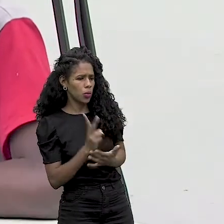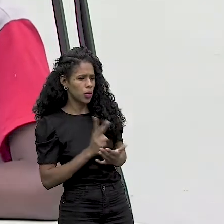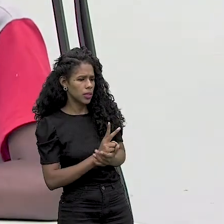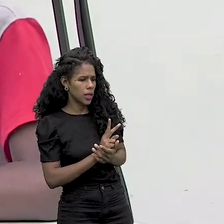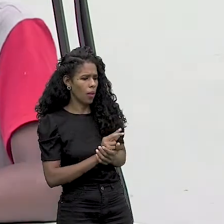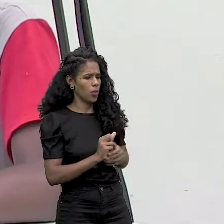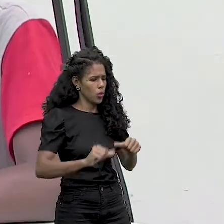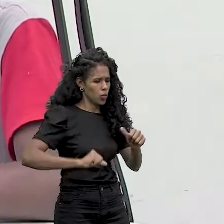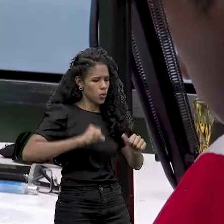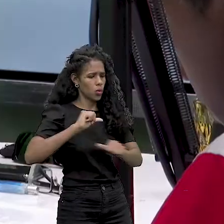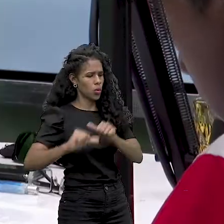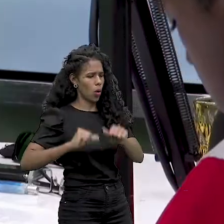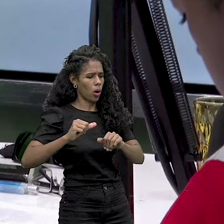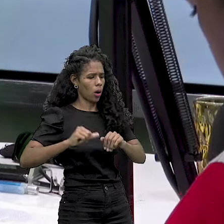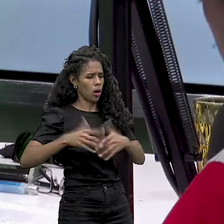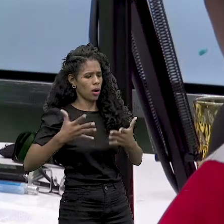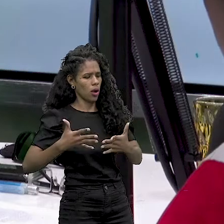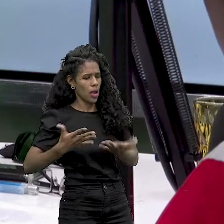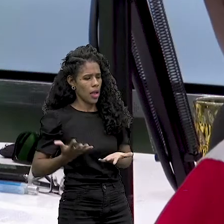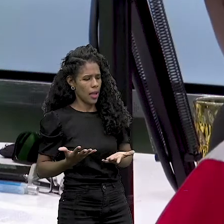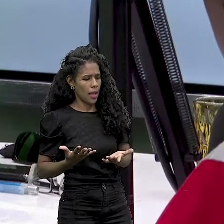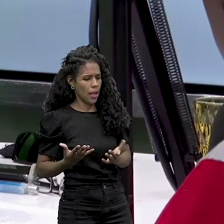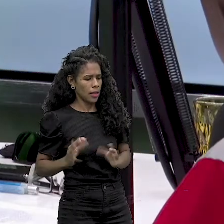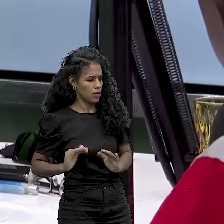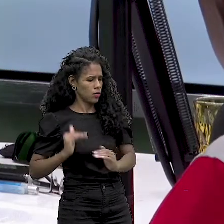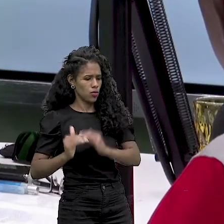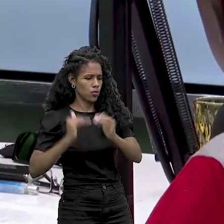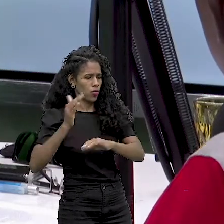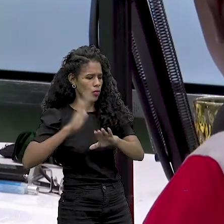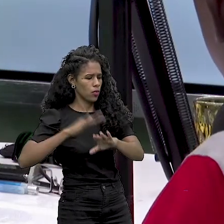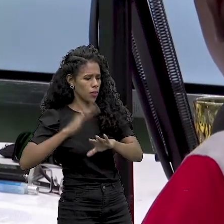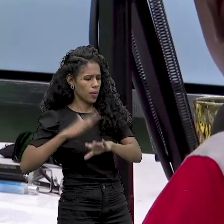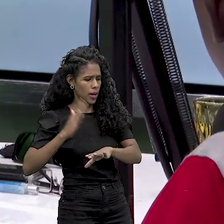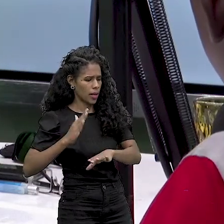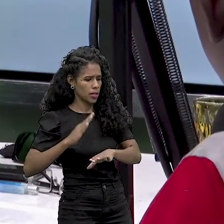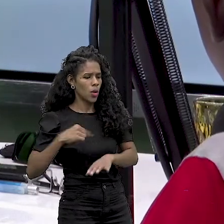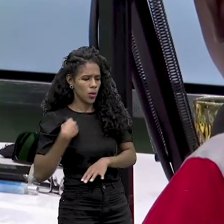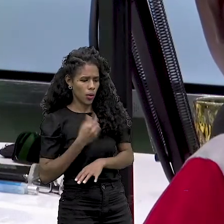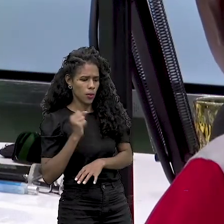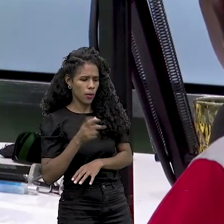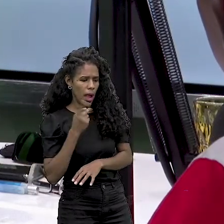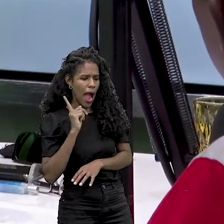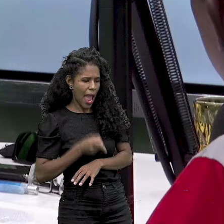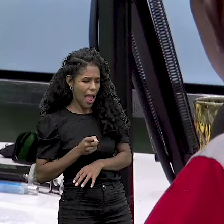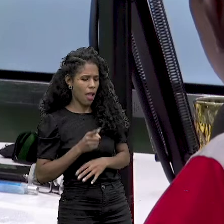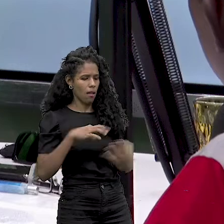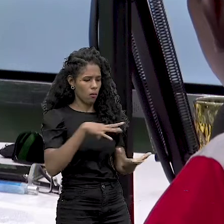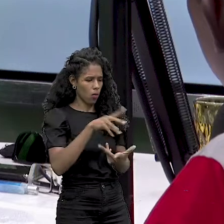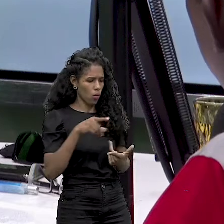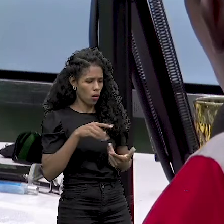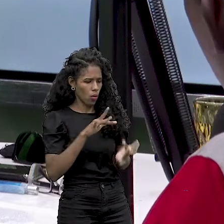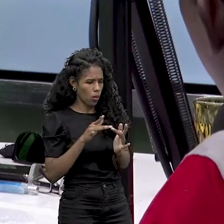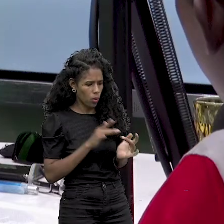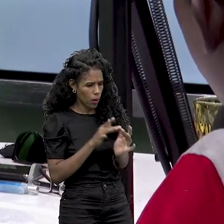globalização? O mundo vai modernizando de modo geral, por causa das atividades econômicas que